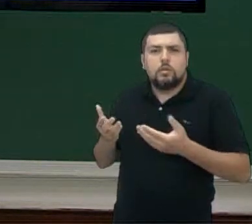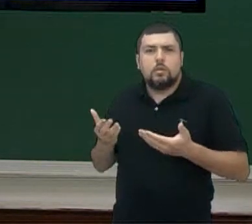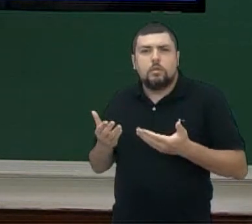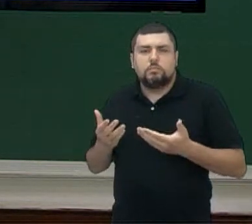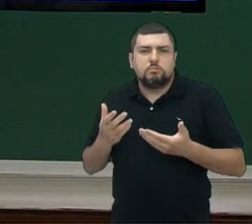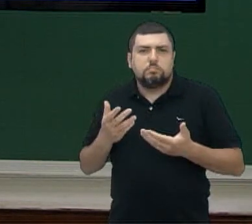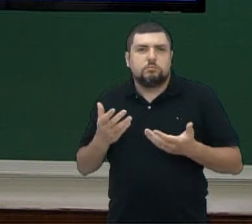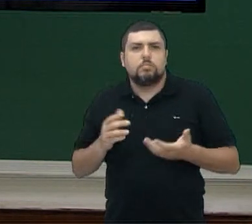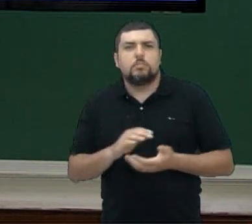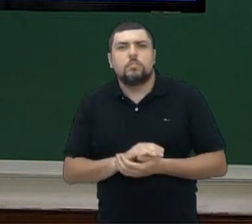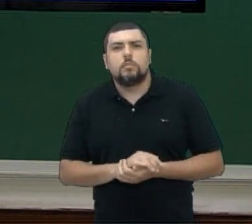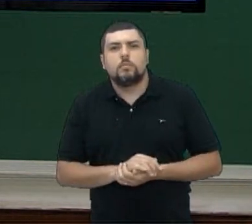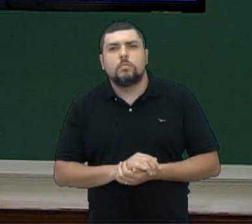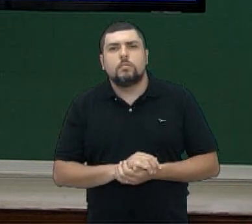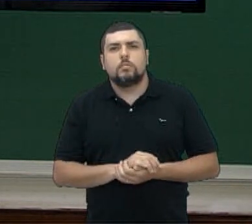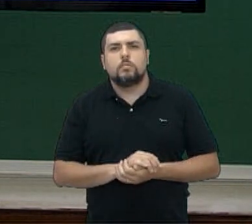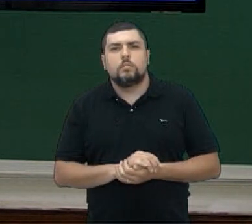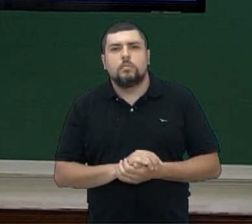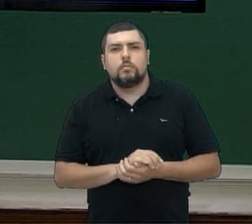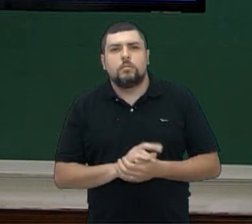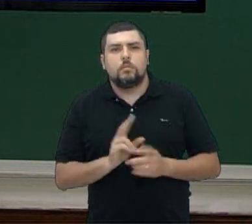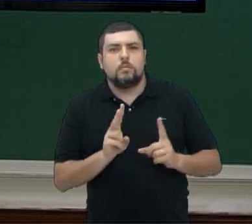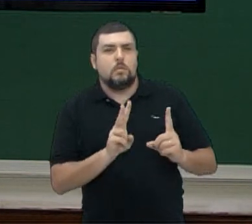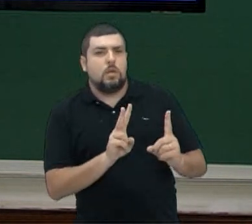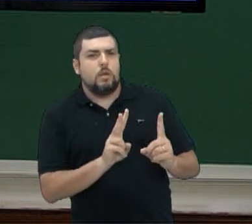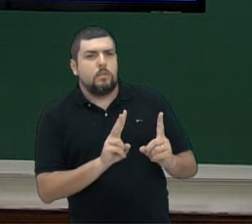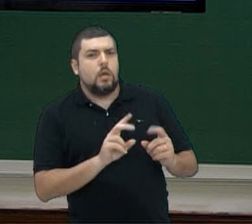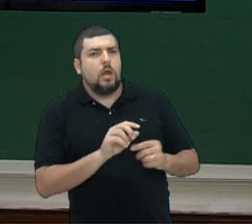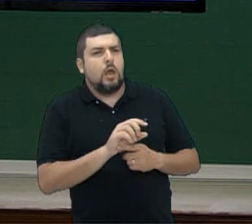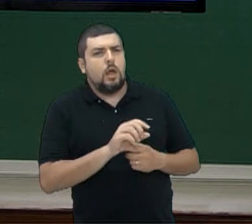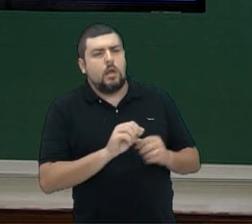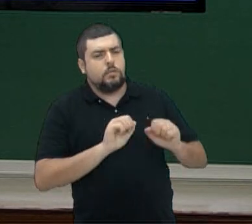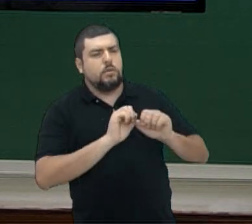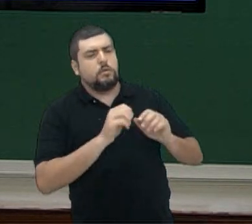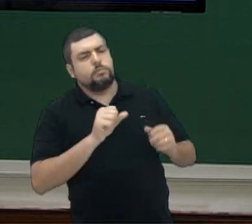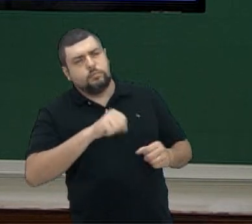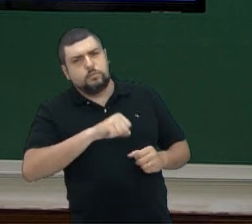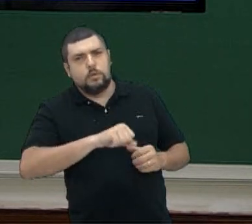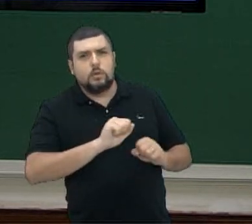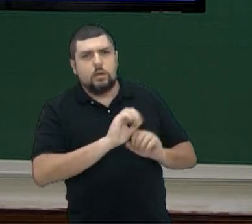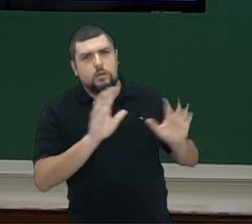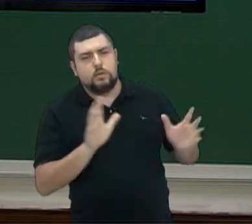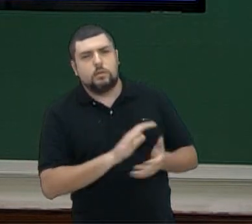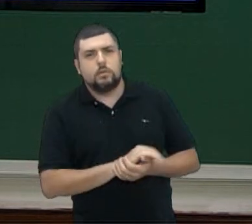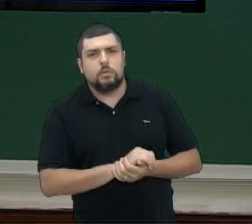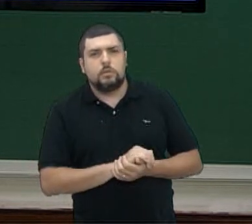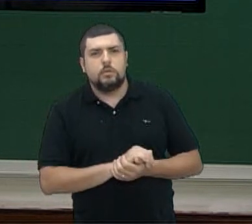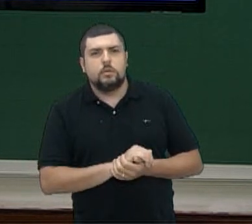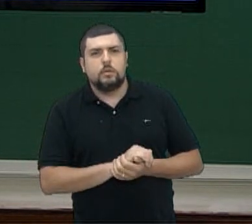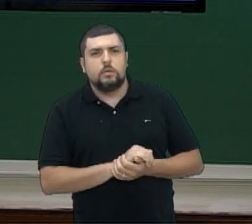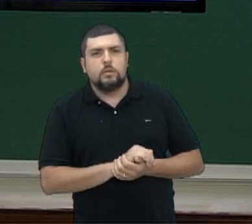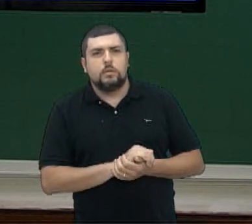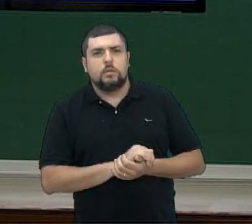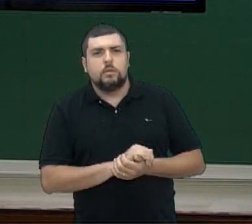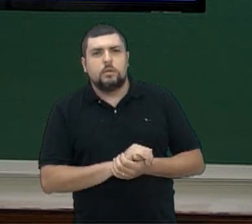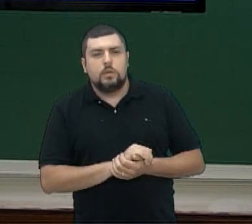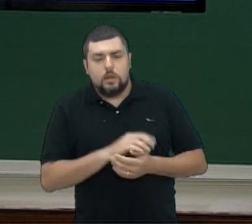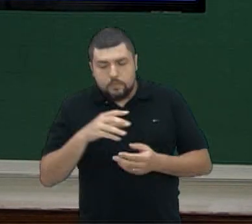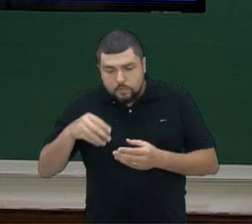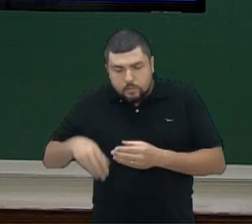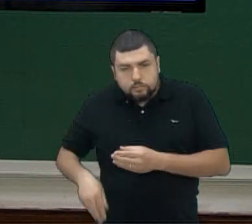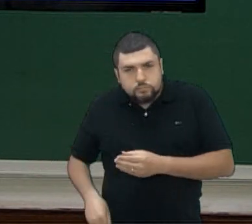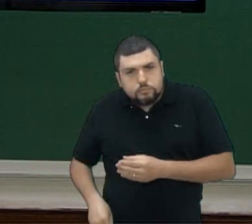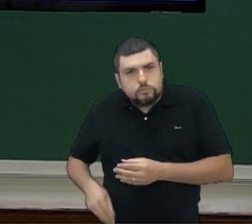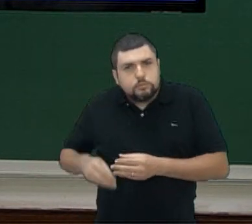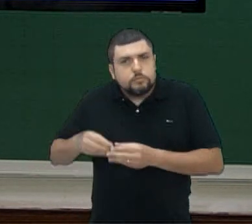alguma coisa assim. Daí o de azul fala, claro. Daí ele vai e pega o dinheiro do bolso.